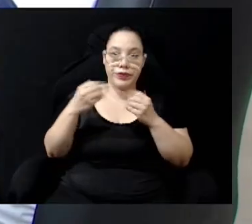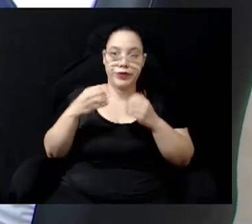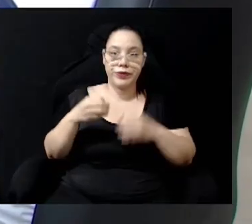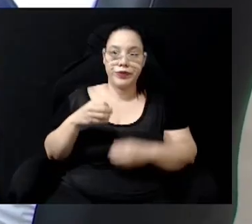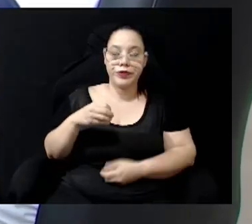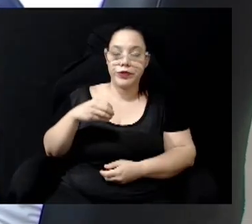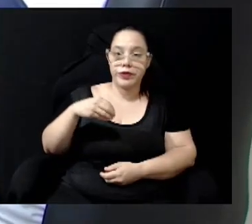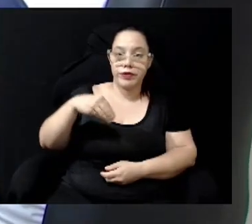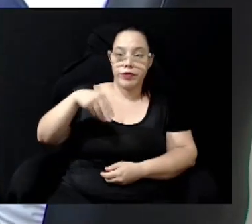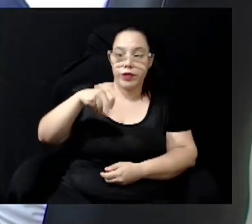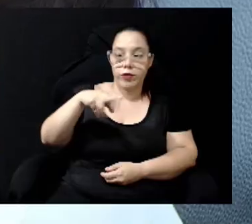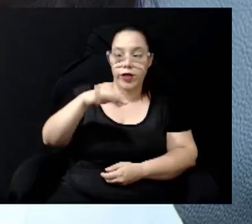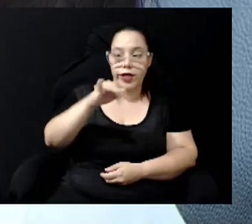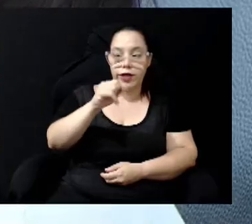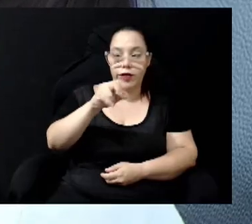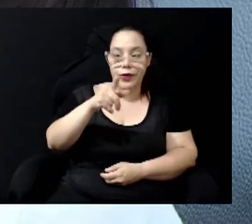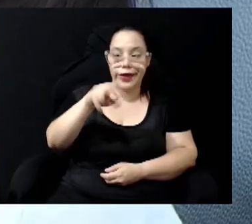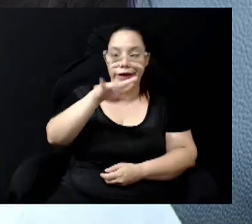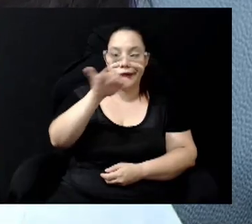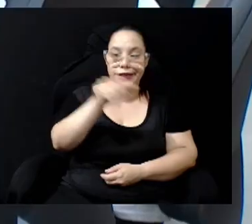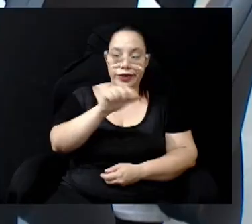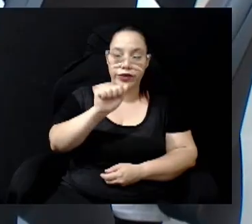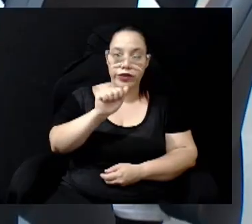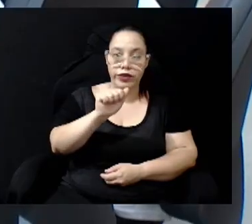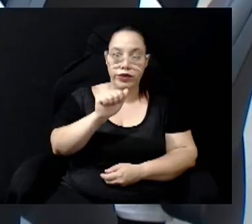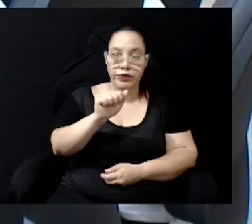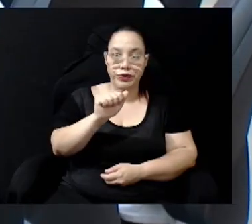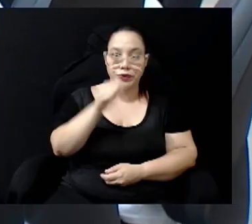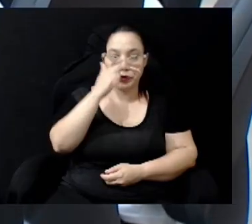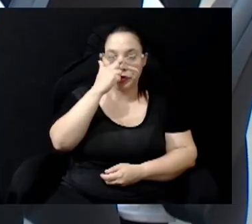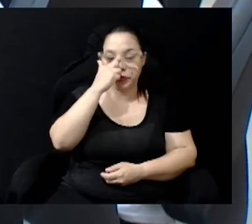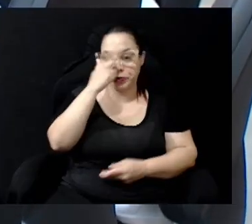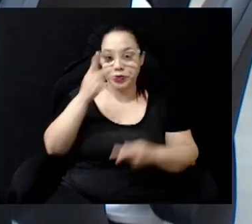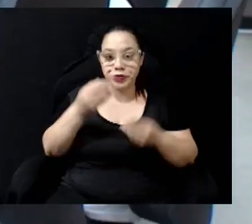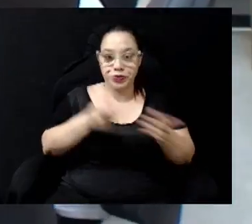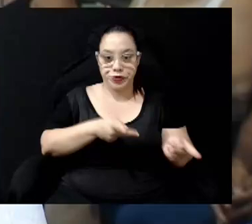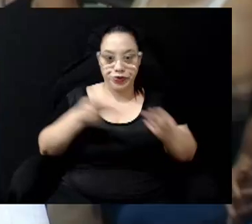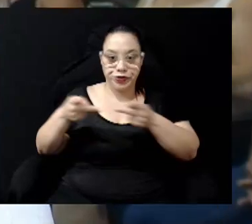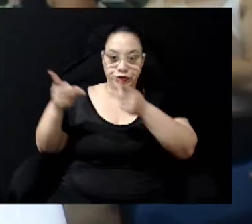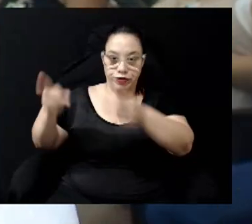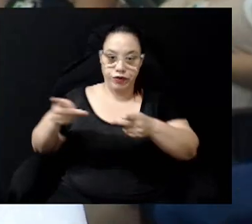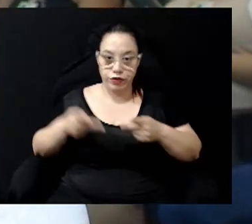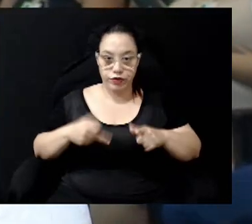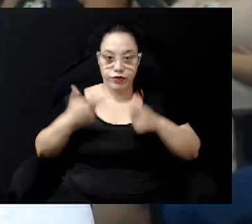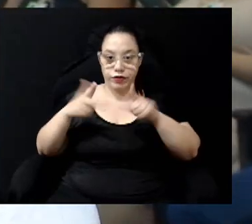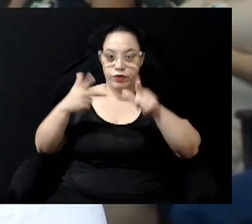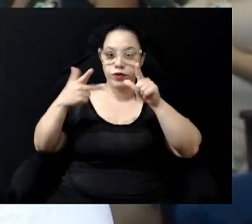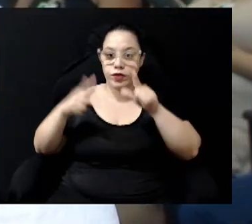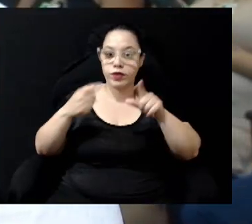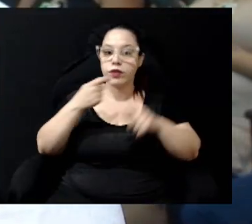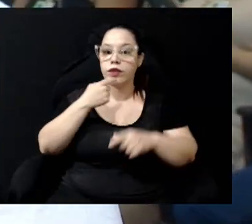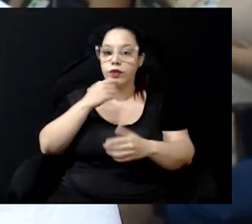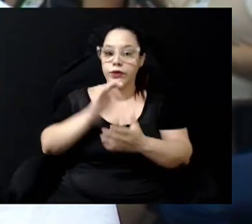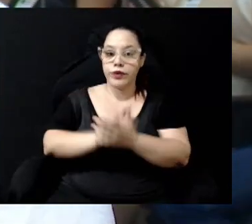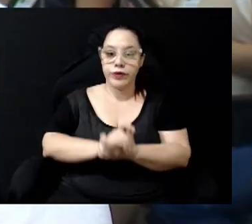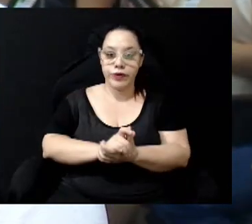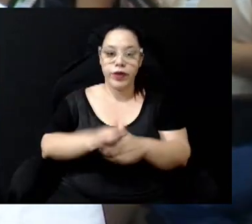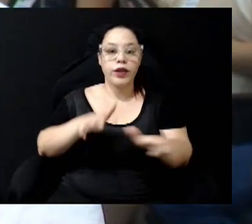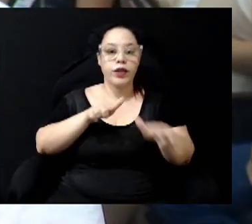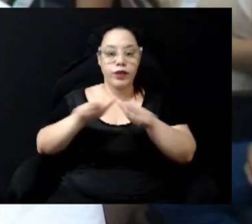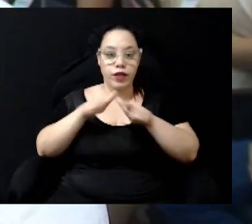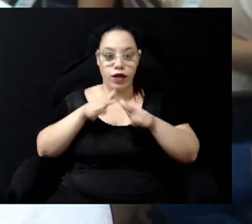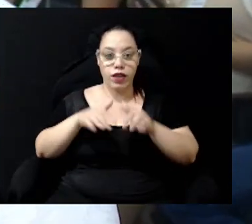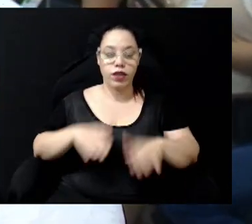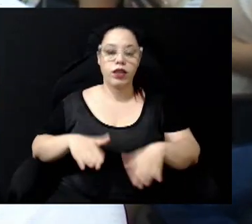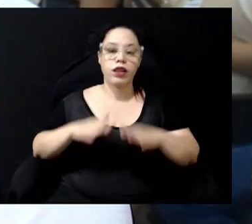Maria Luísa Pompeu de Camargo que visitaram a Casa Legislativa Campineira. A gente já trabalha em sala de aula,